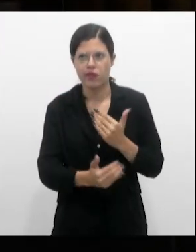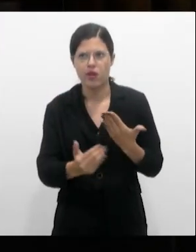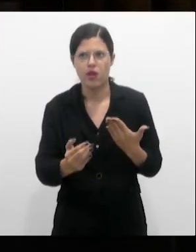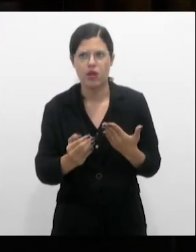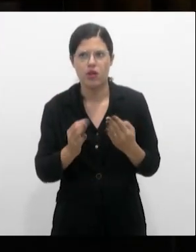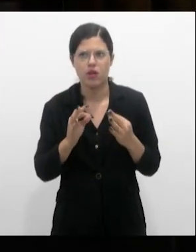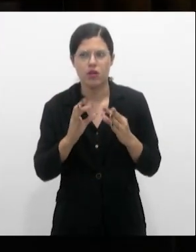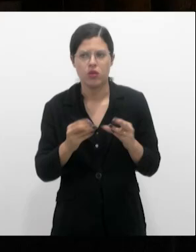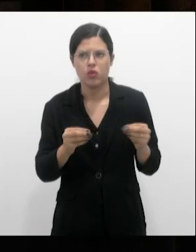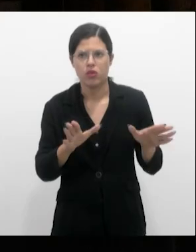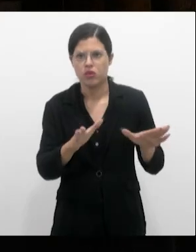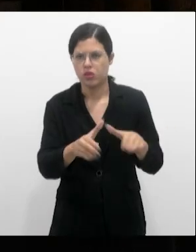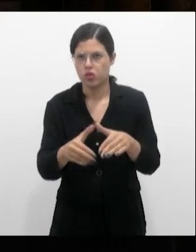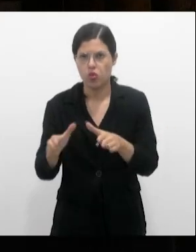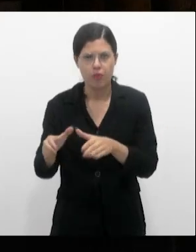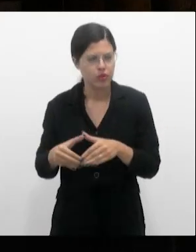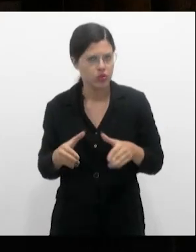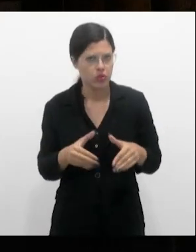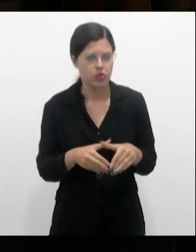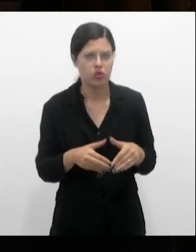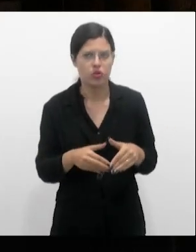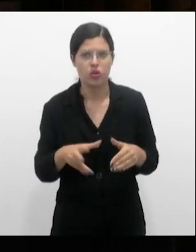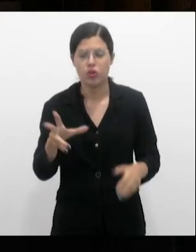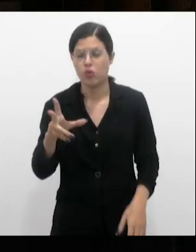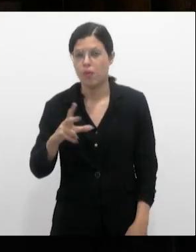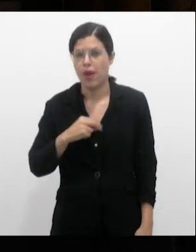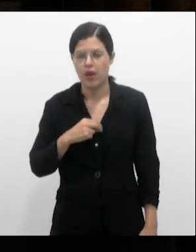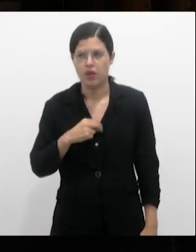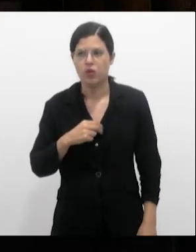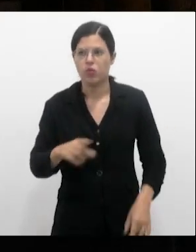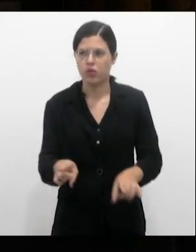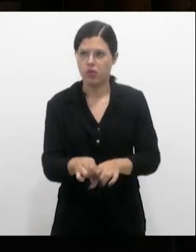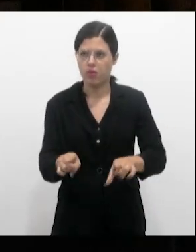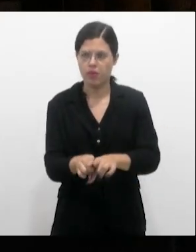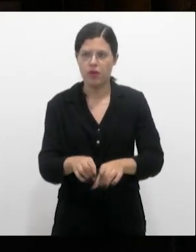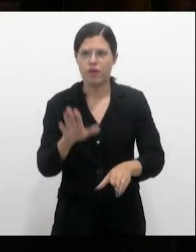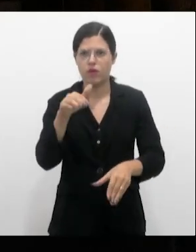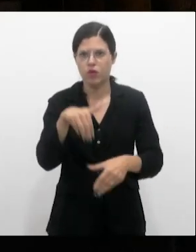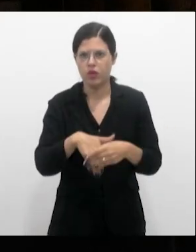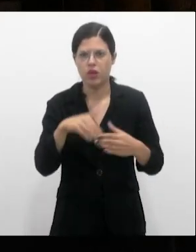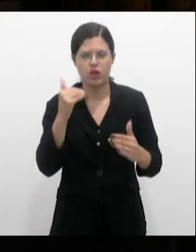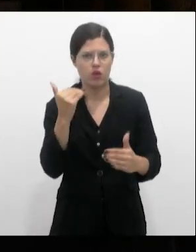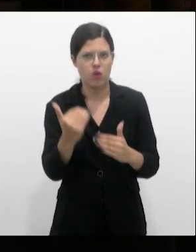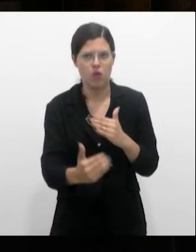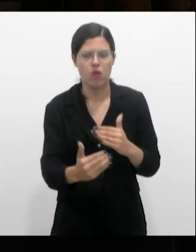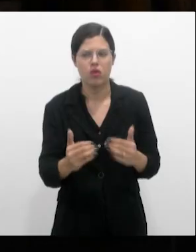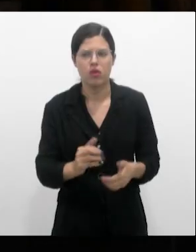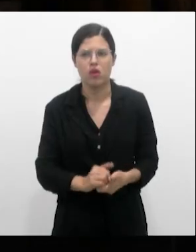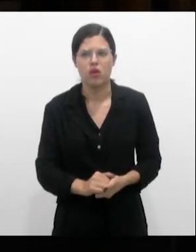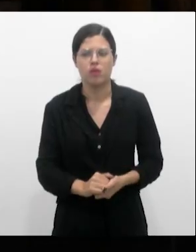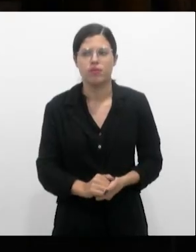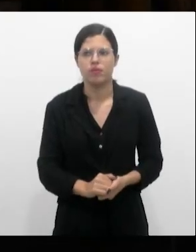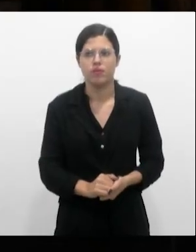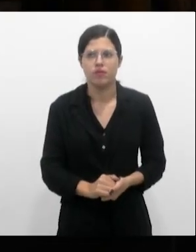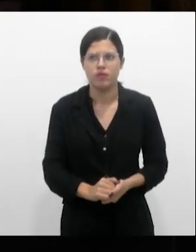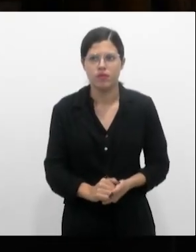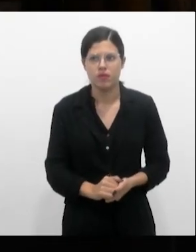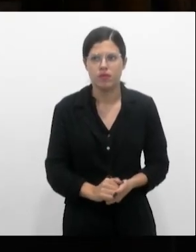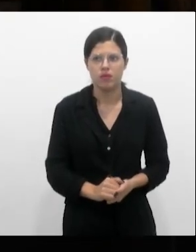as comissões e, no mérito, também votarei contrário a esse